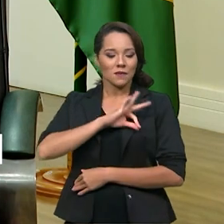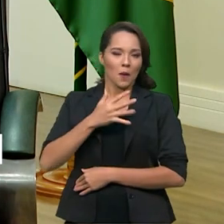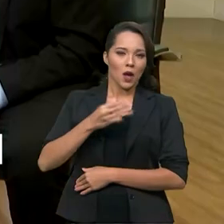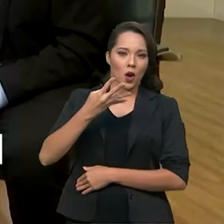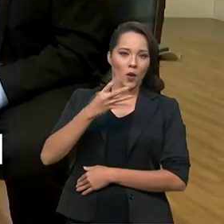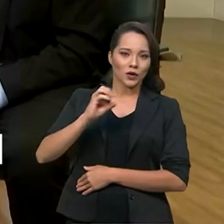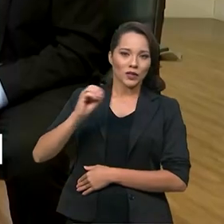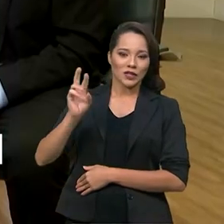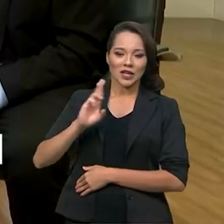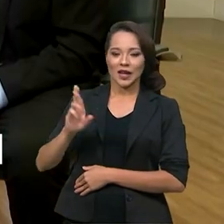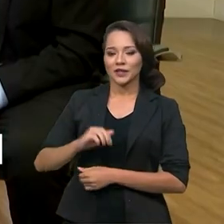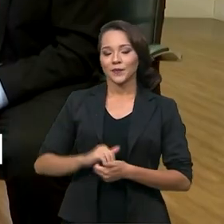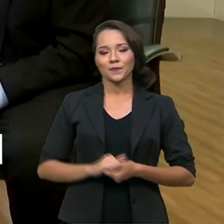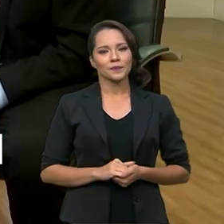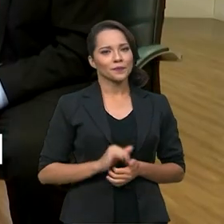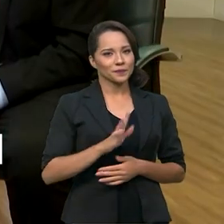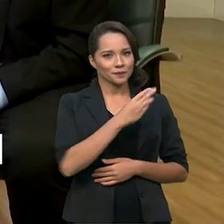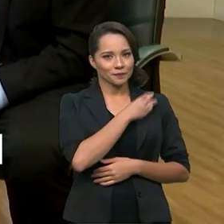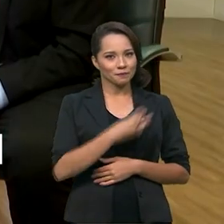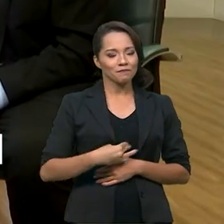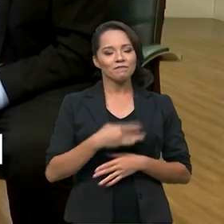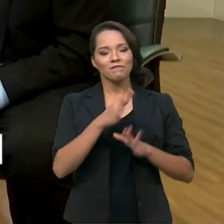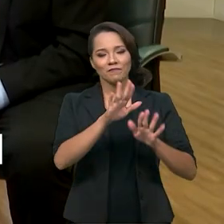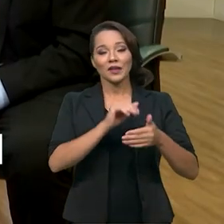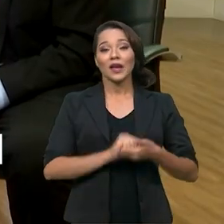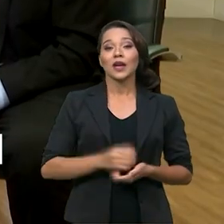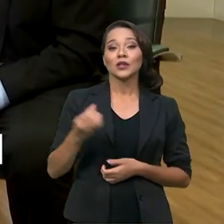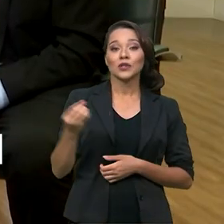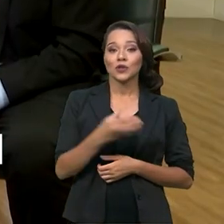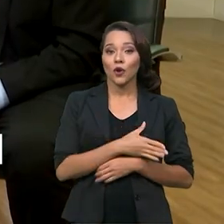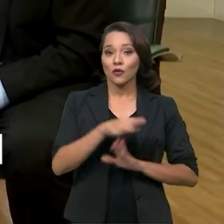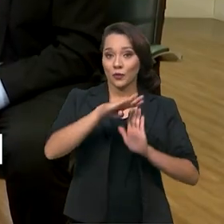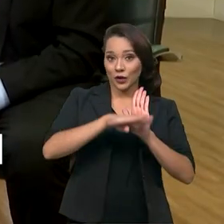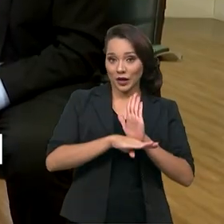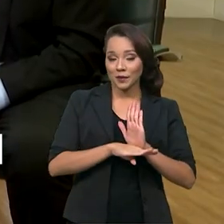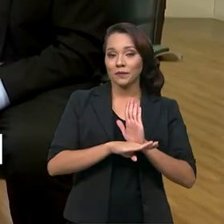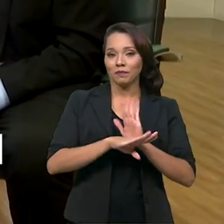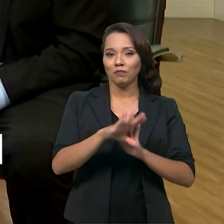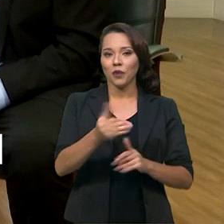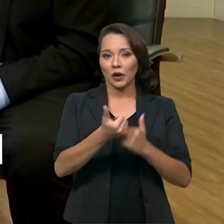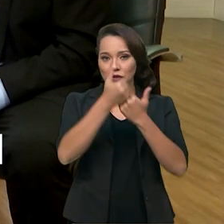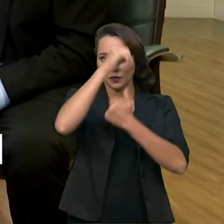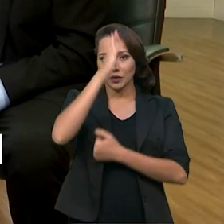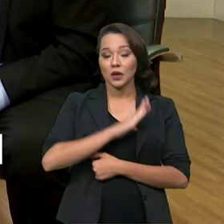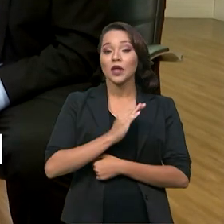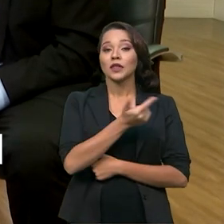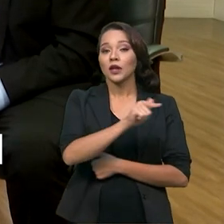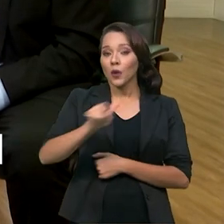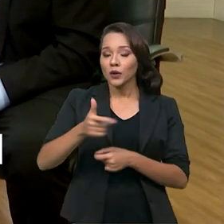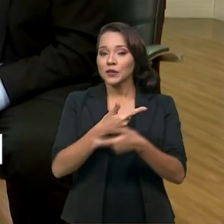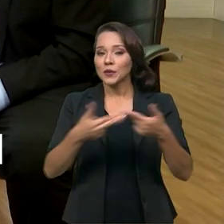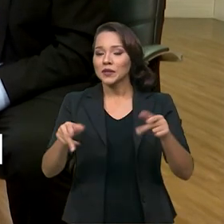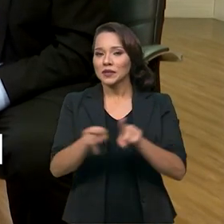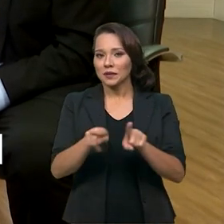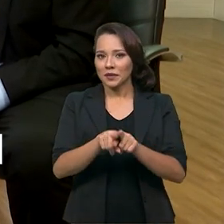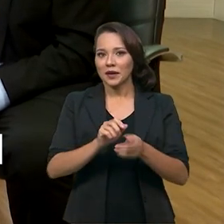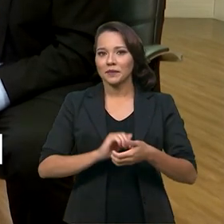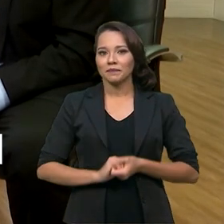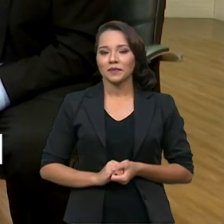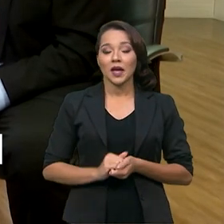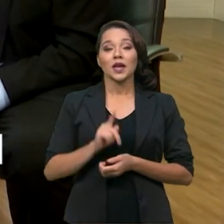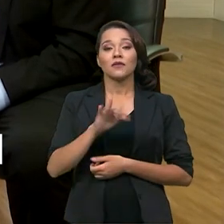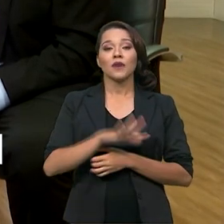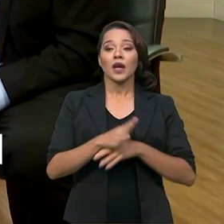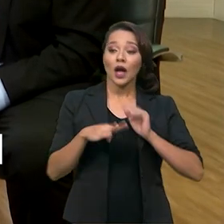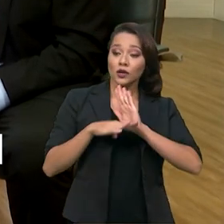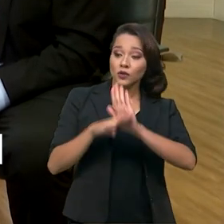R$ 400. Agora, ministro, o auxílio, o novo auxílio, ele inclui outros benefícios e vai